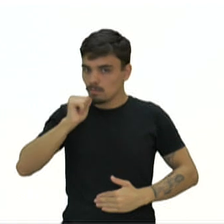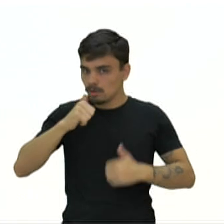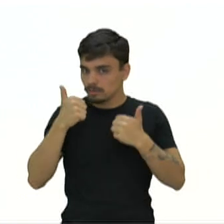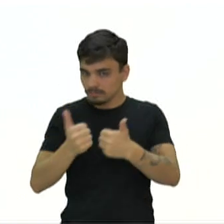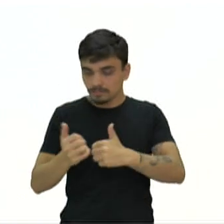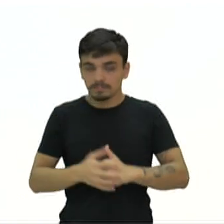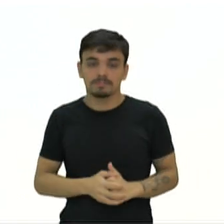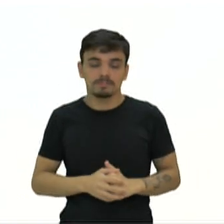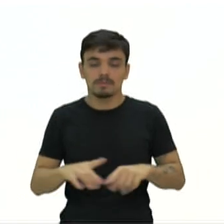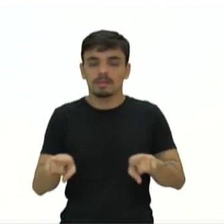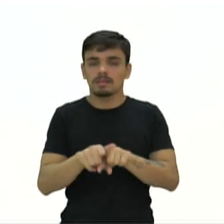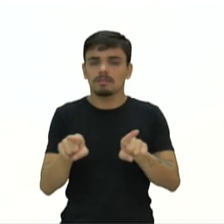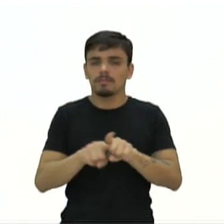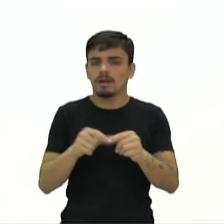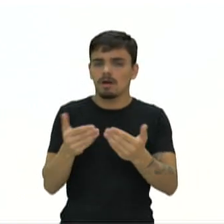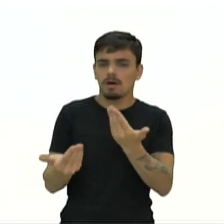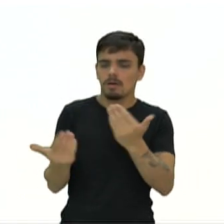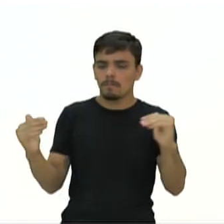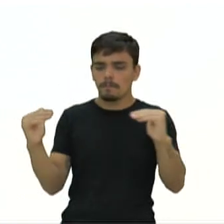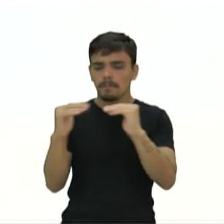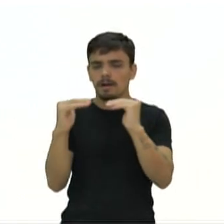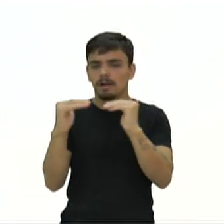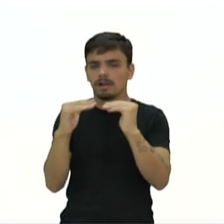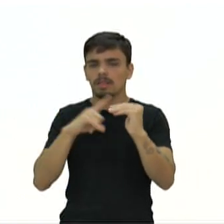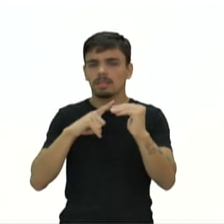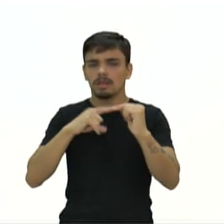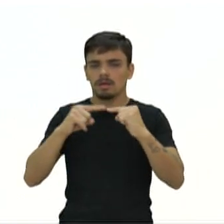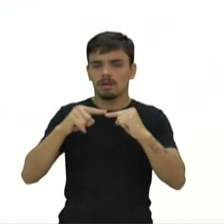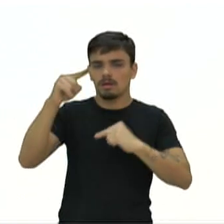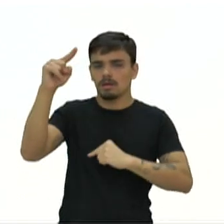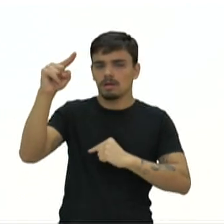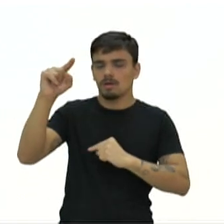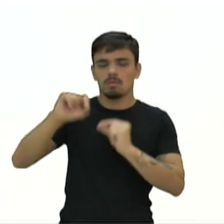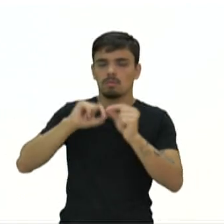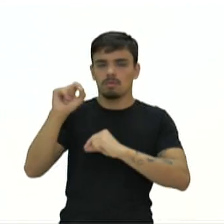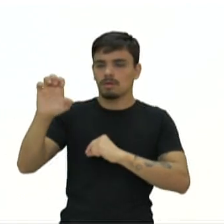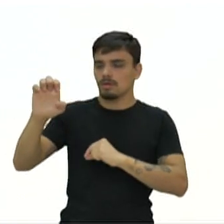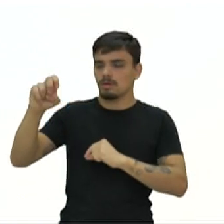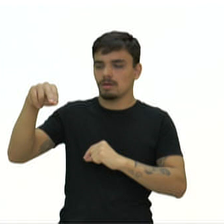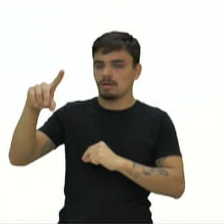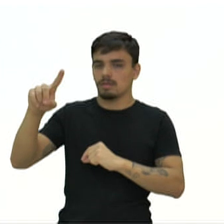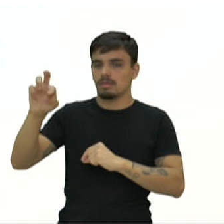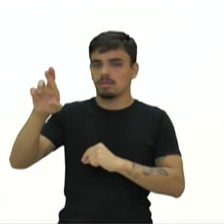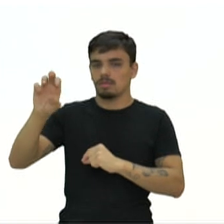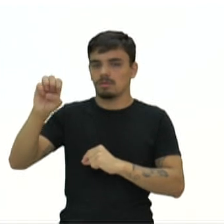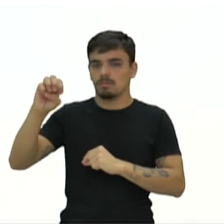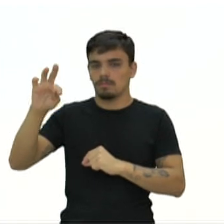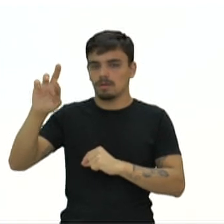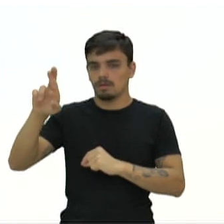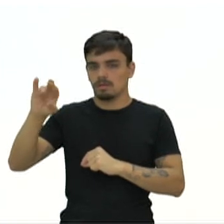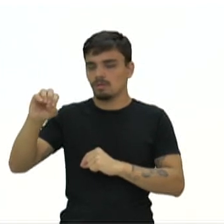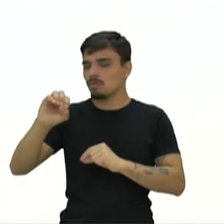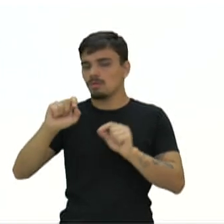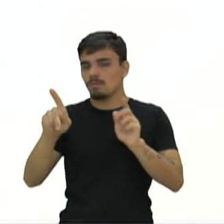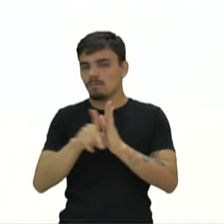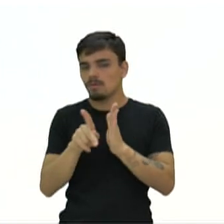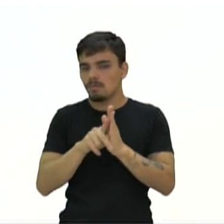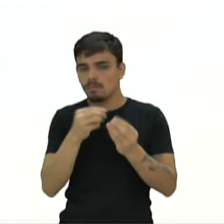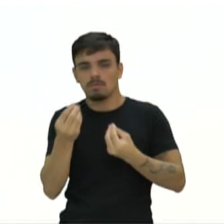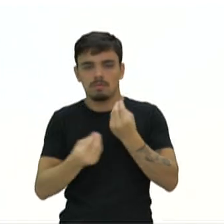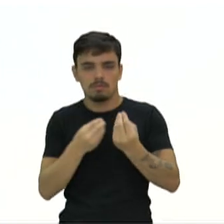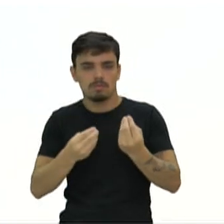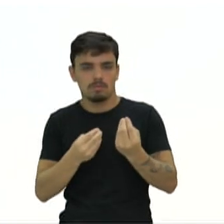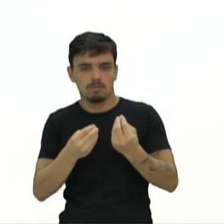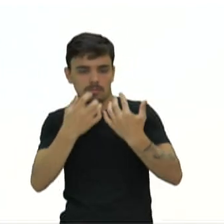À medida assim, paralelamente ocorre o aumento do endométrio, né? Paralelo a todo esse processo